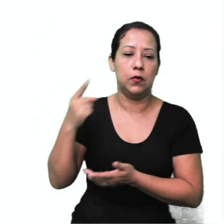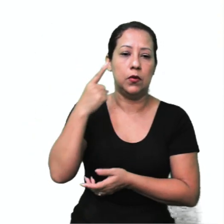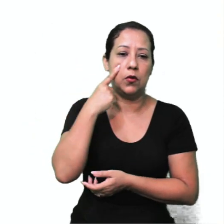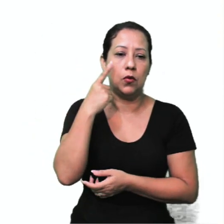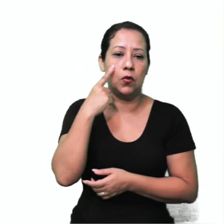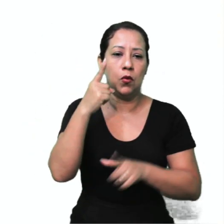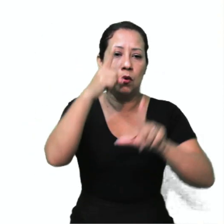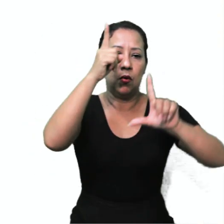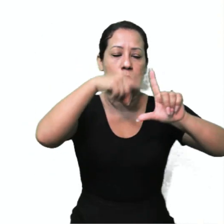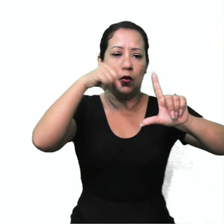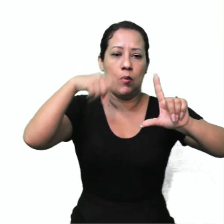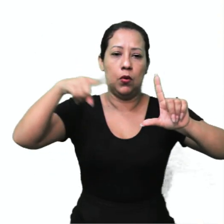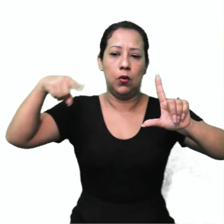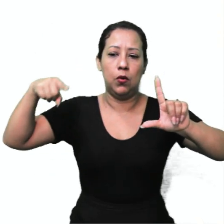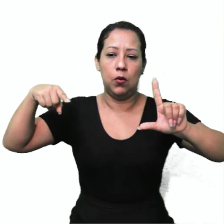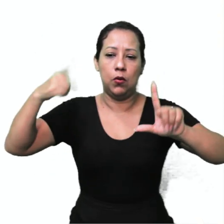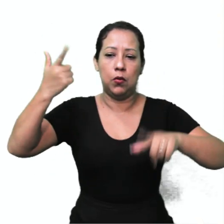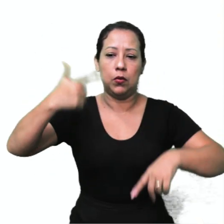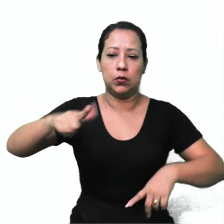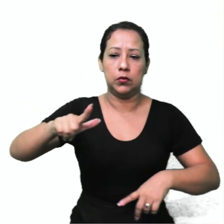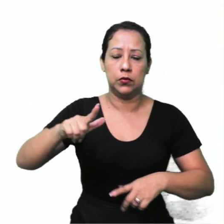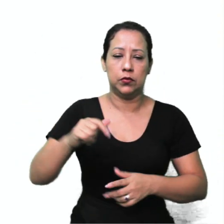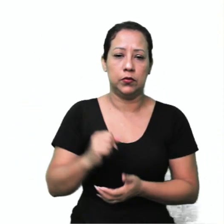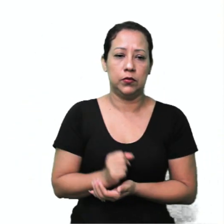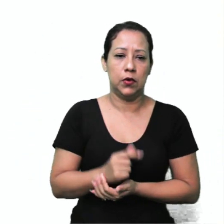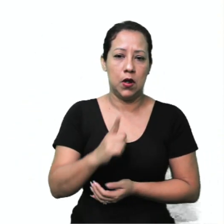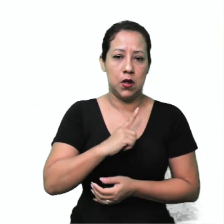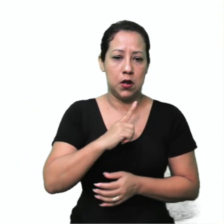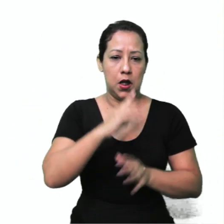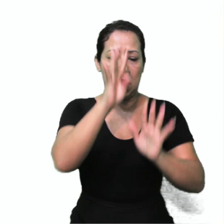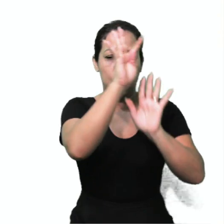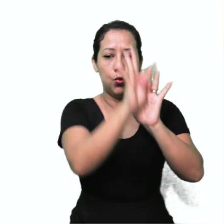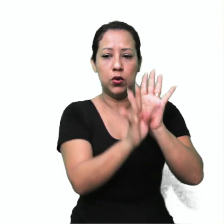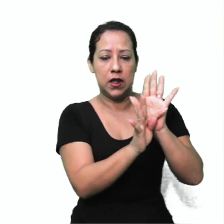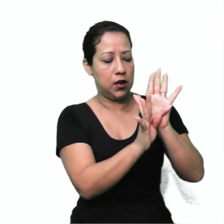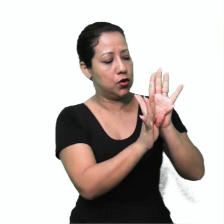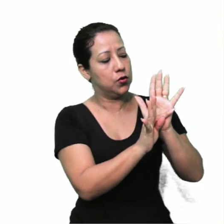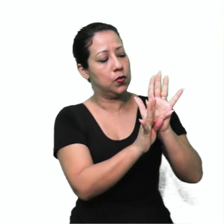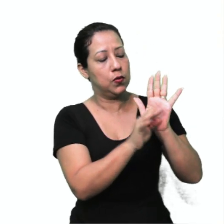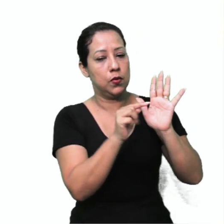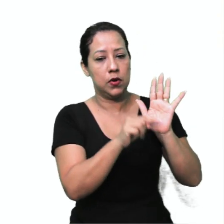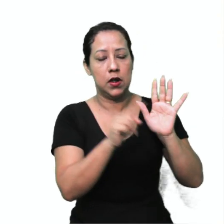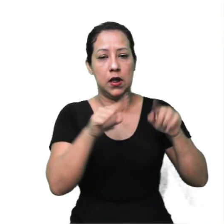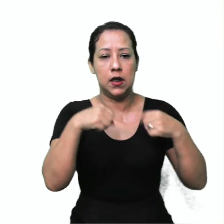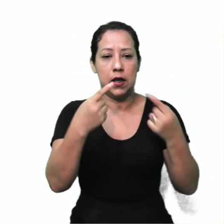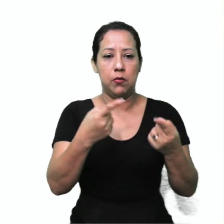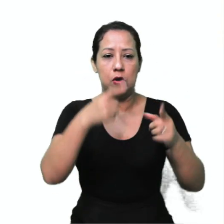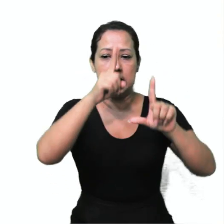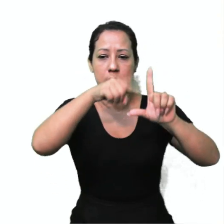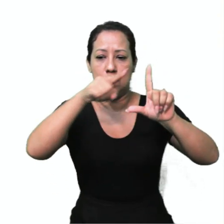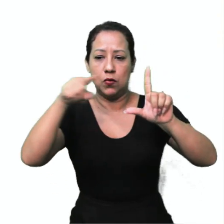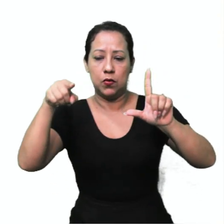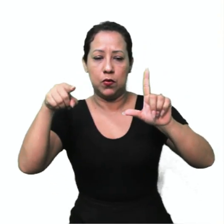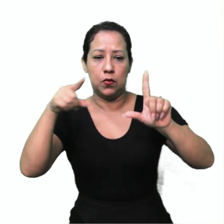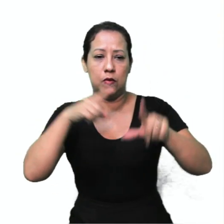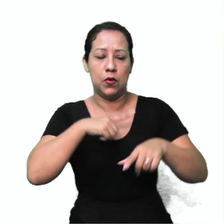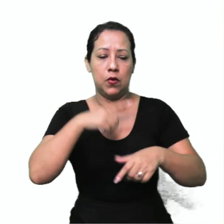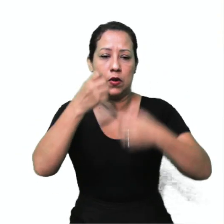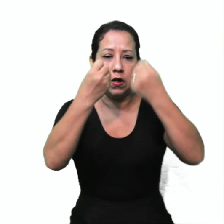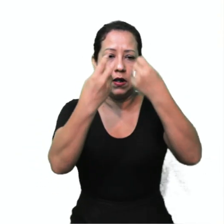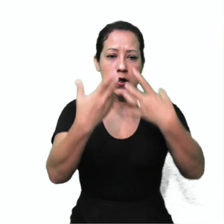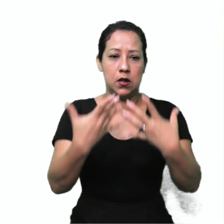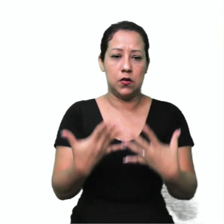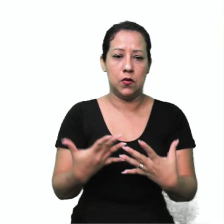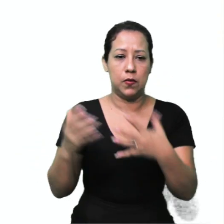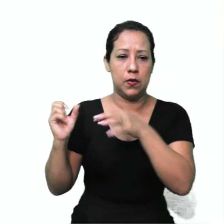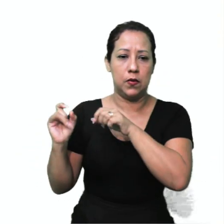Vejam aí o que é que nós temos. Um texto e depois um gráfico. Entre os imigrantes clandestinos, destacam-se